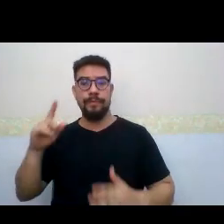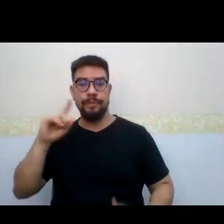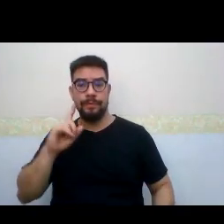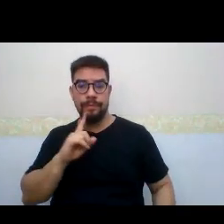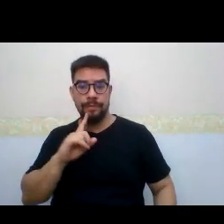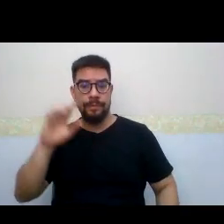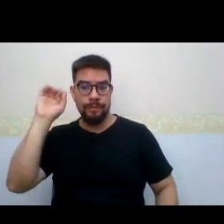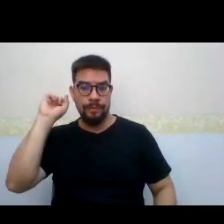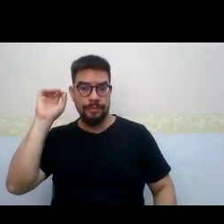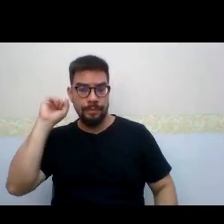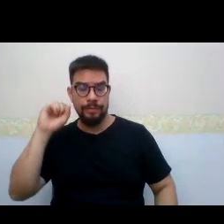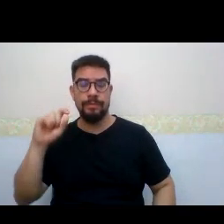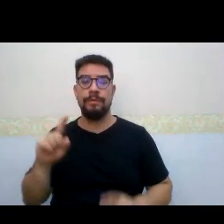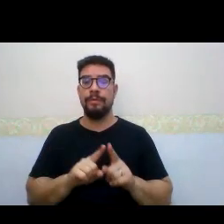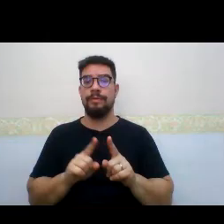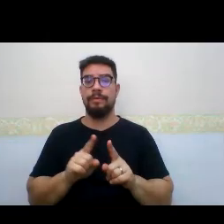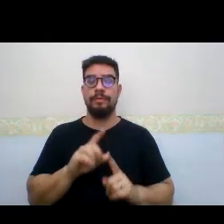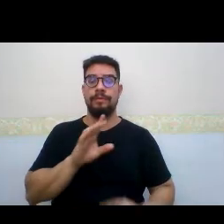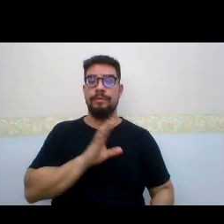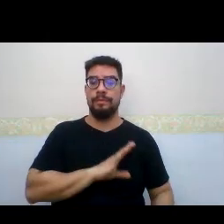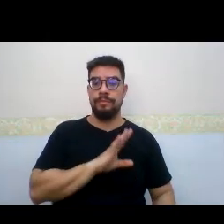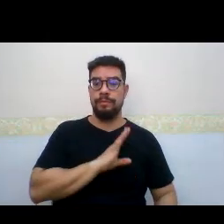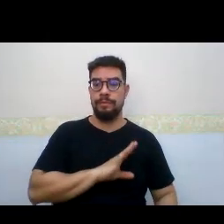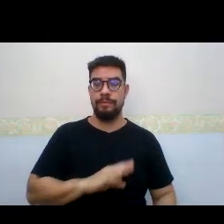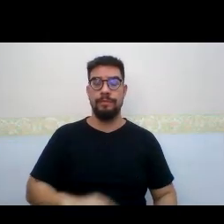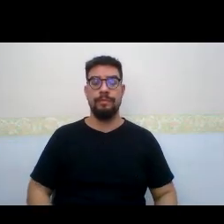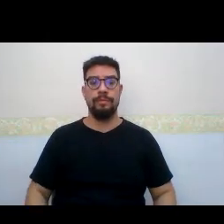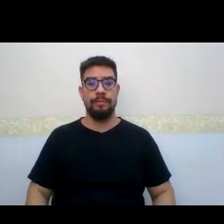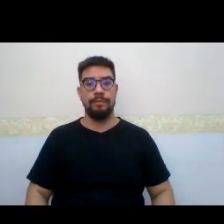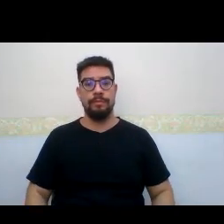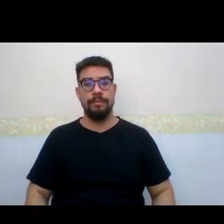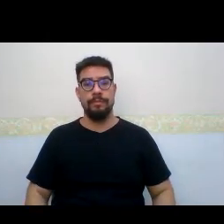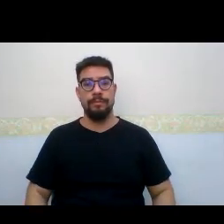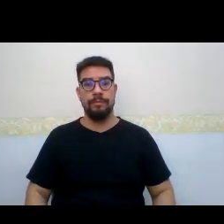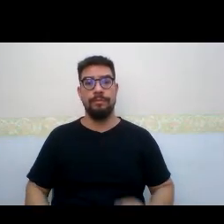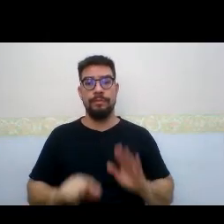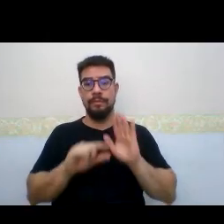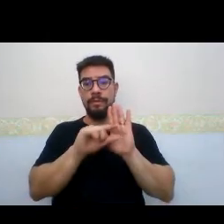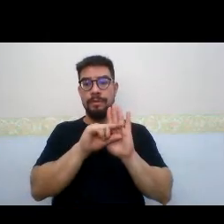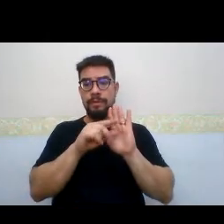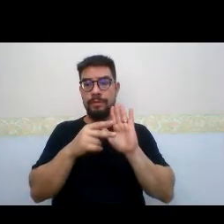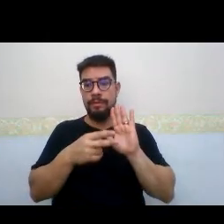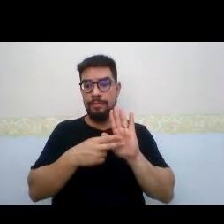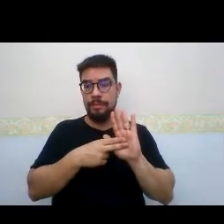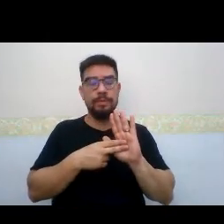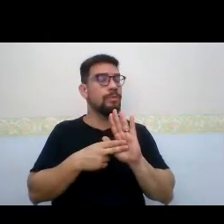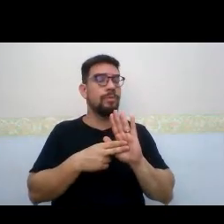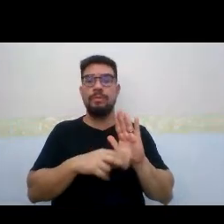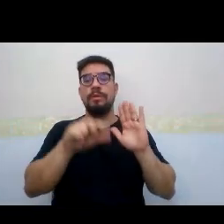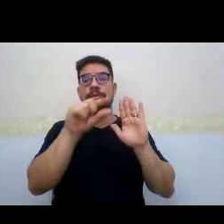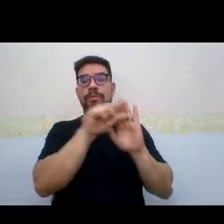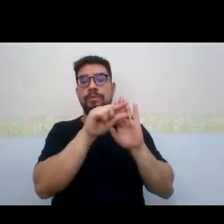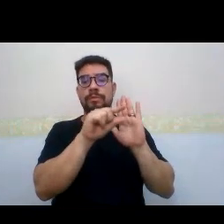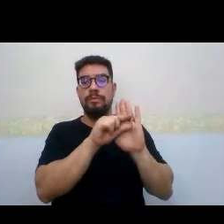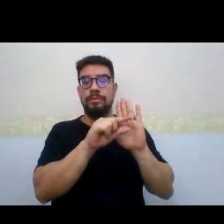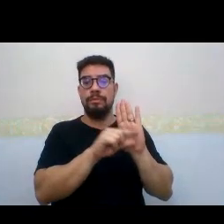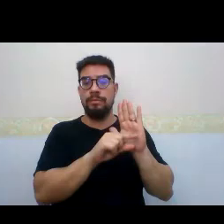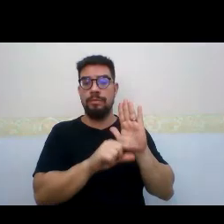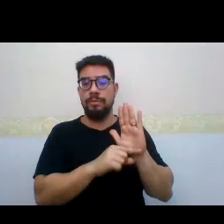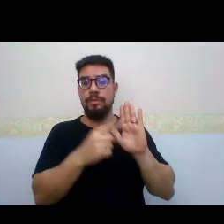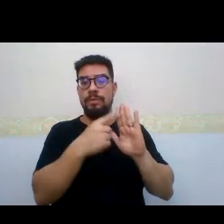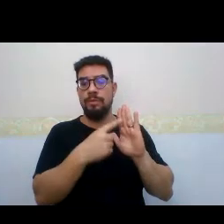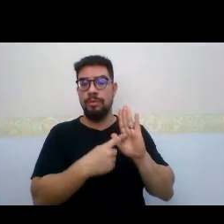ouvintes, e língua portuguesa. Então, a ementa, ela vai falar dos tópicos que eu não posso deixar de